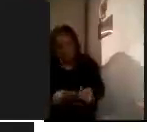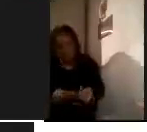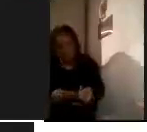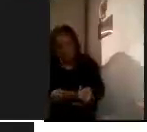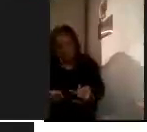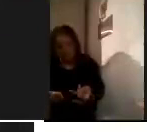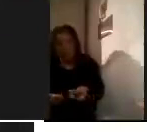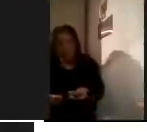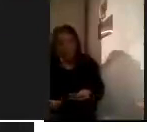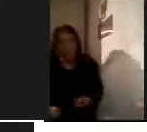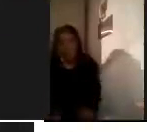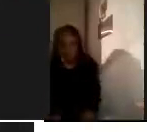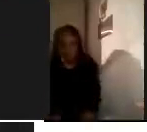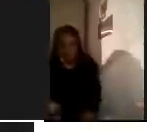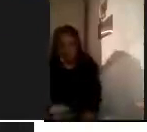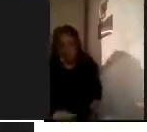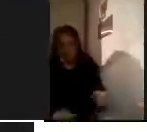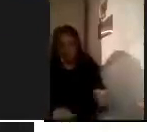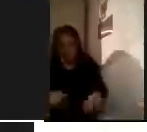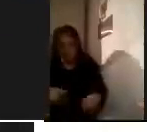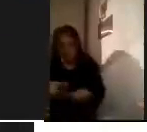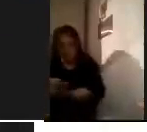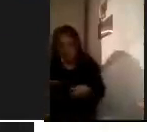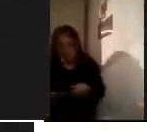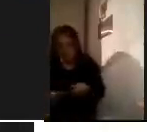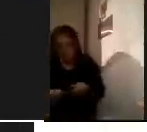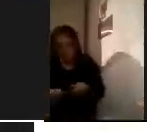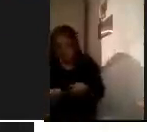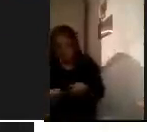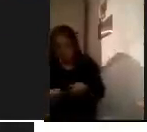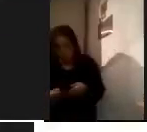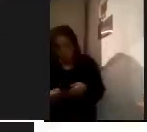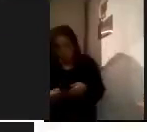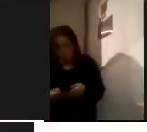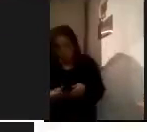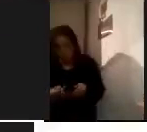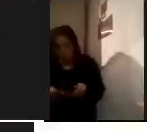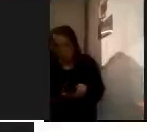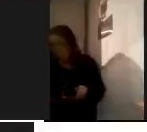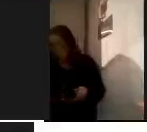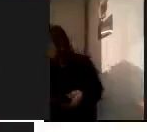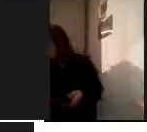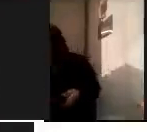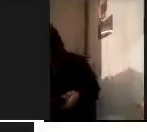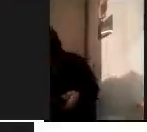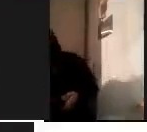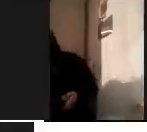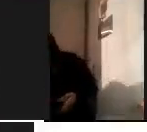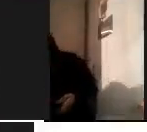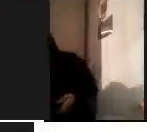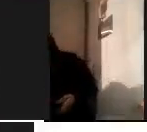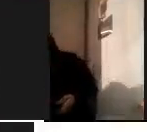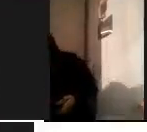que é super carregado em proteínas, sódio, cálcio, que o bebê, né, o sistema gastrointestinal dele vai